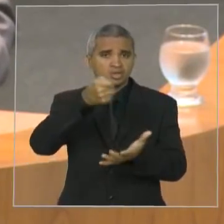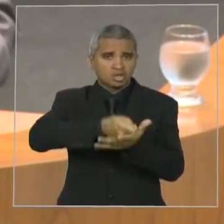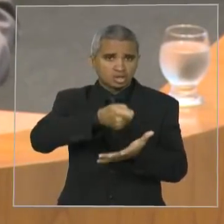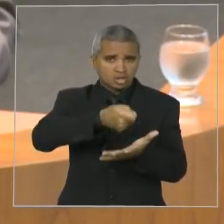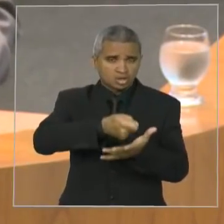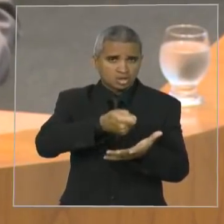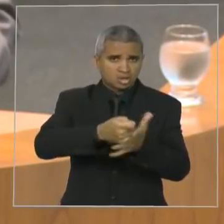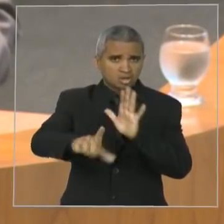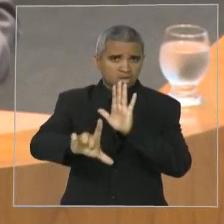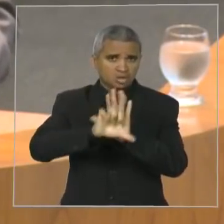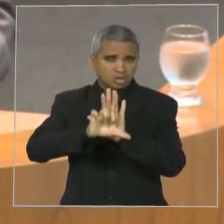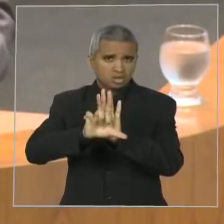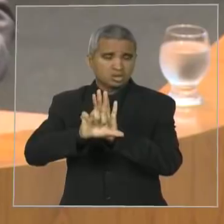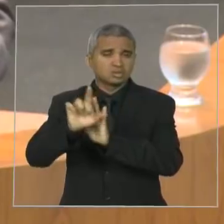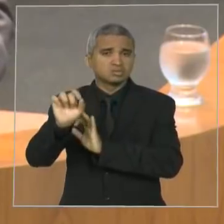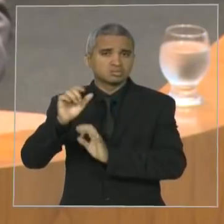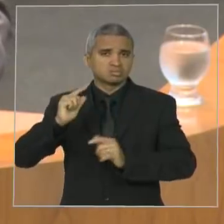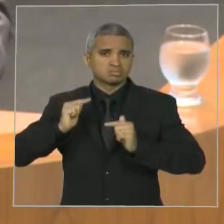declarou